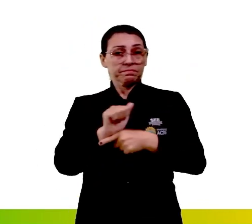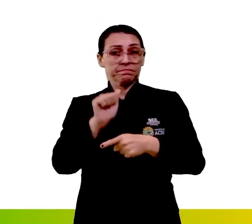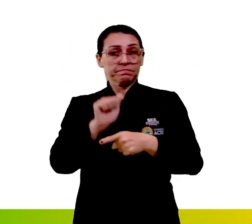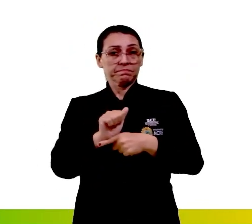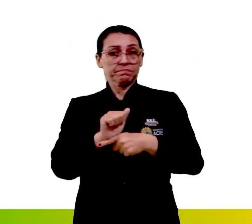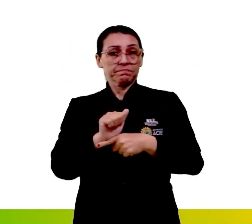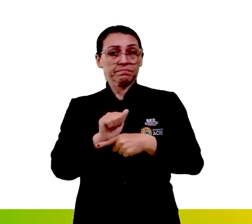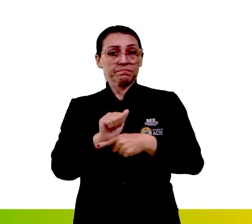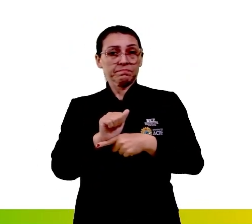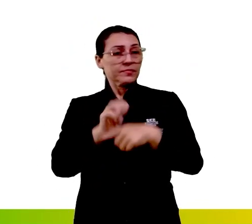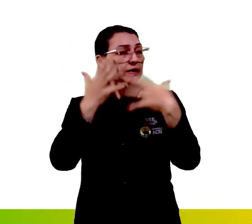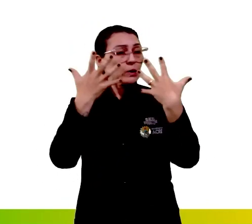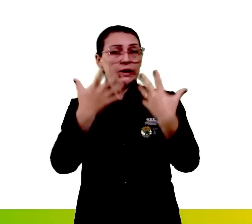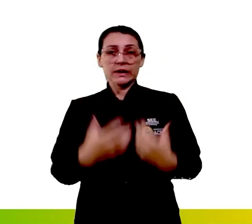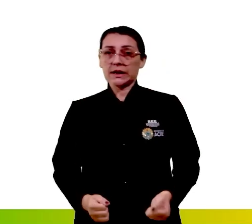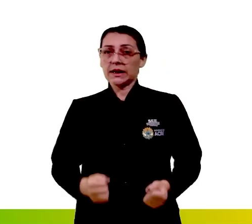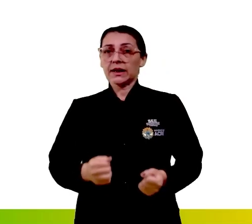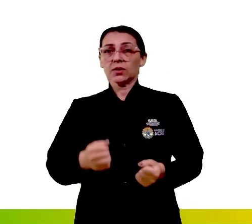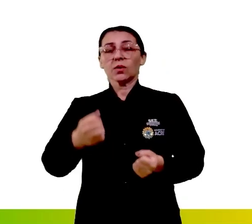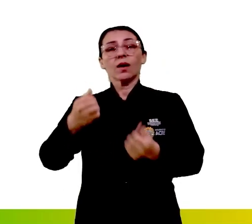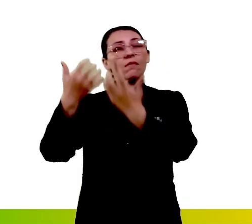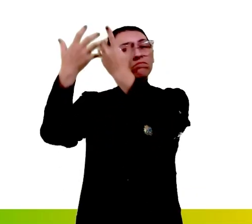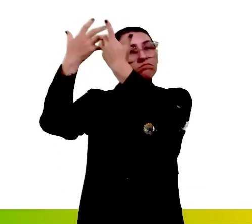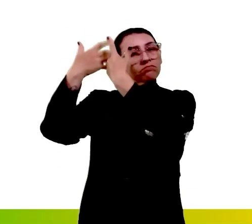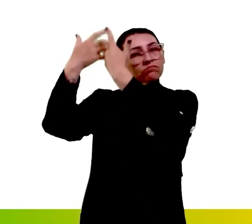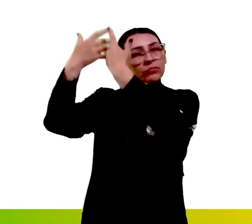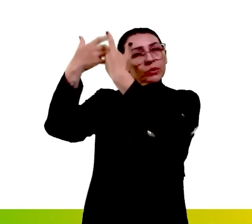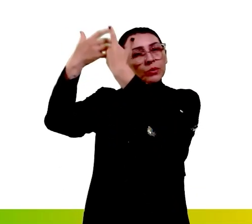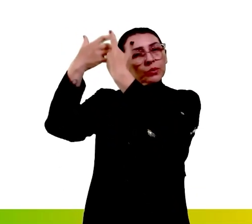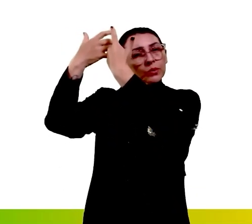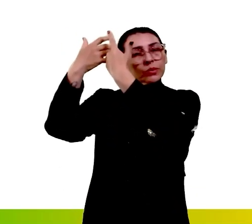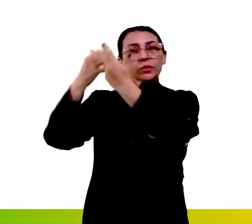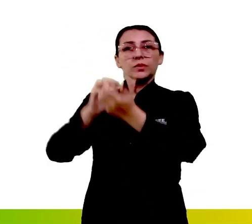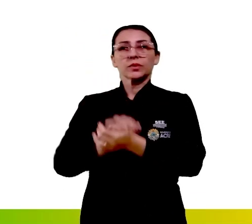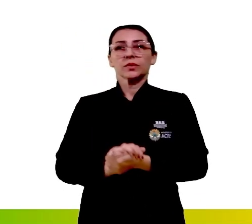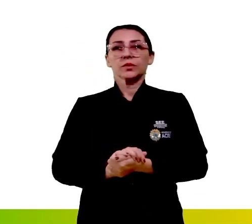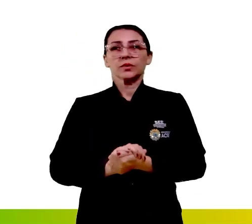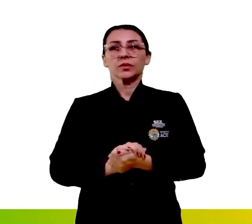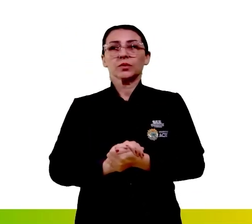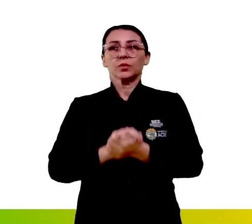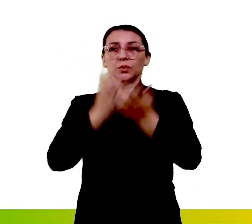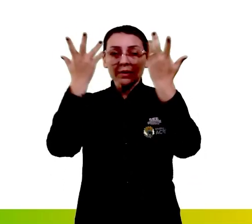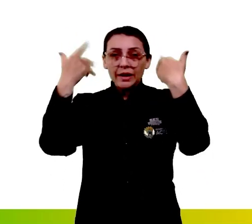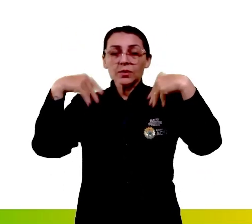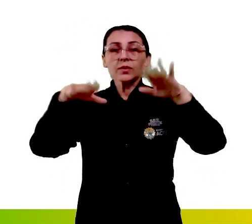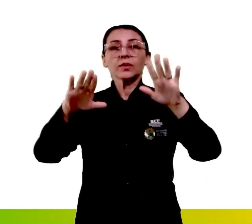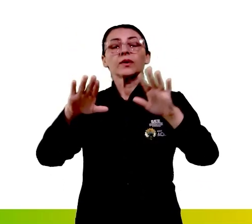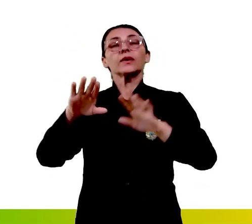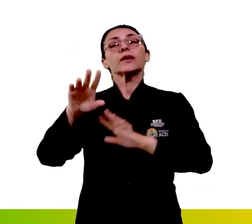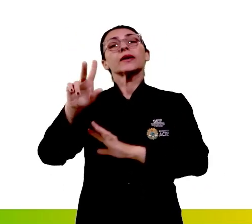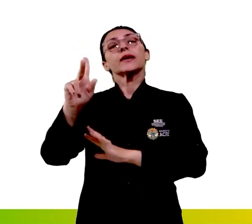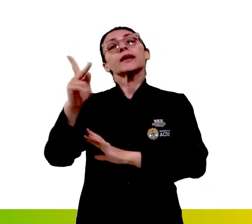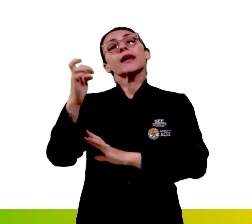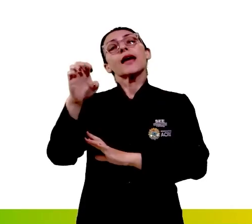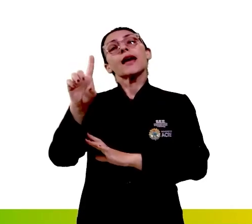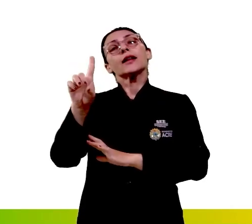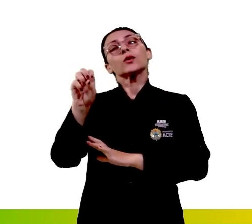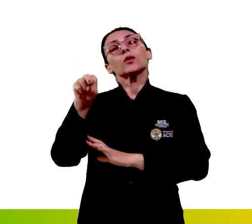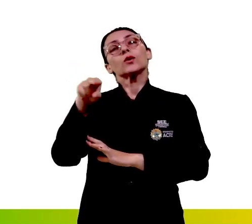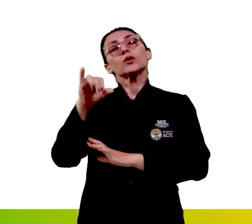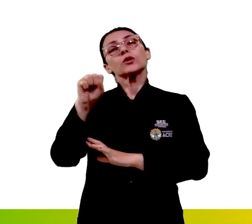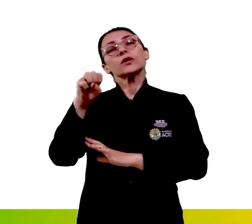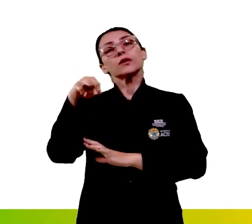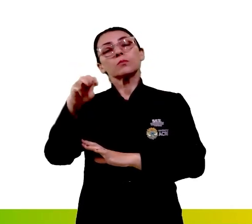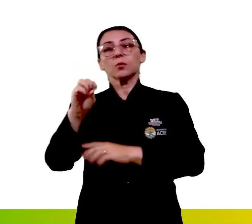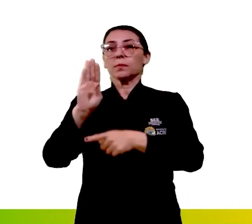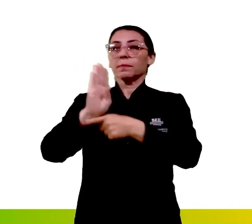A. Contestação do racionalismo, do naturalismo e do hedonismo.